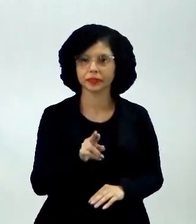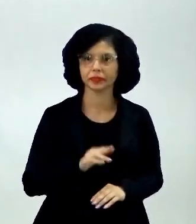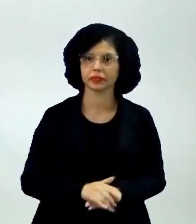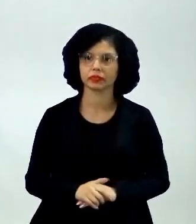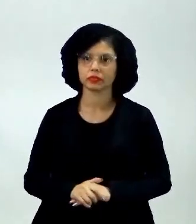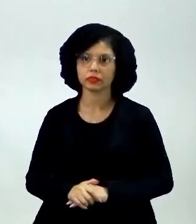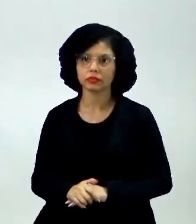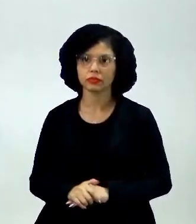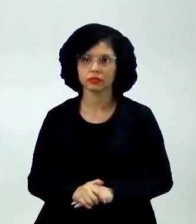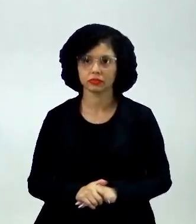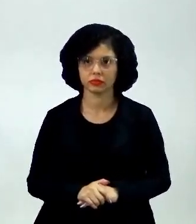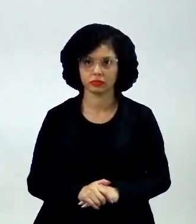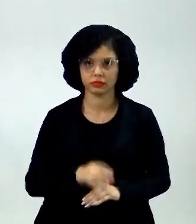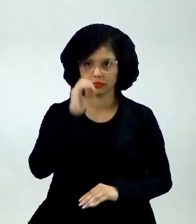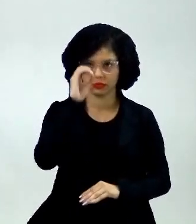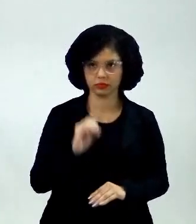calcular.